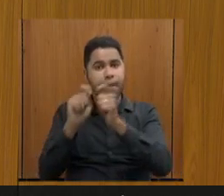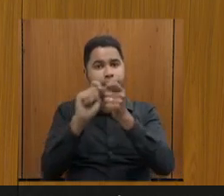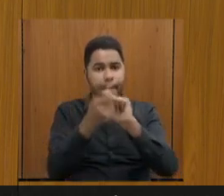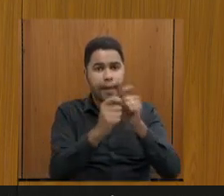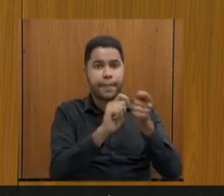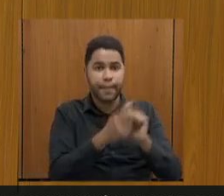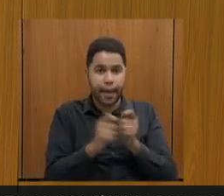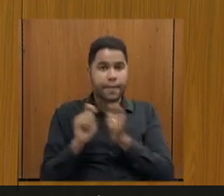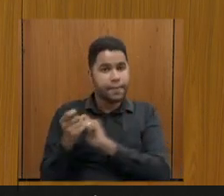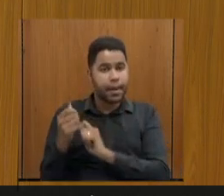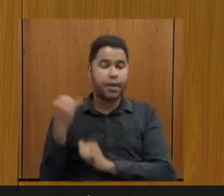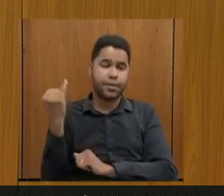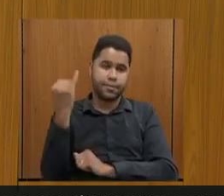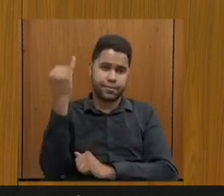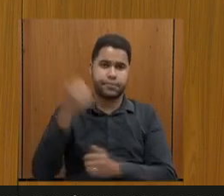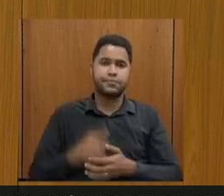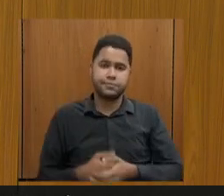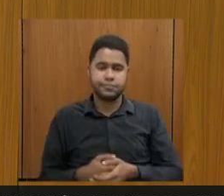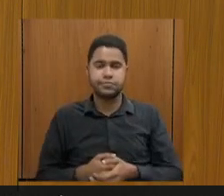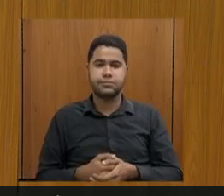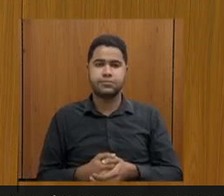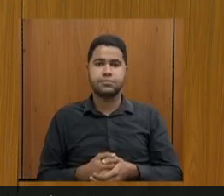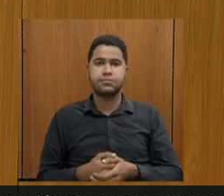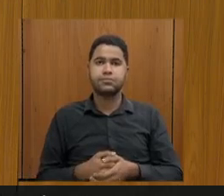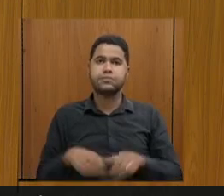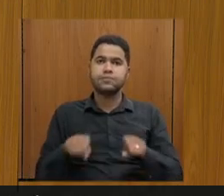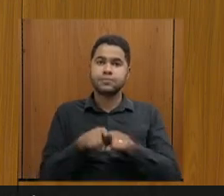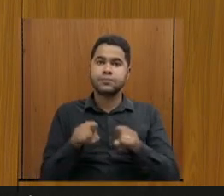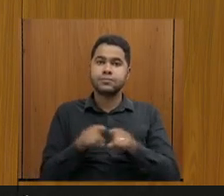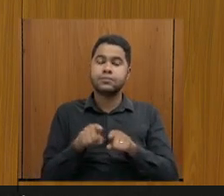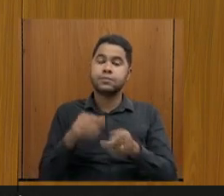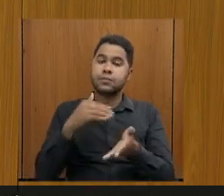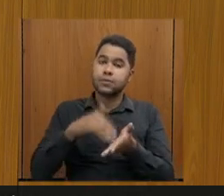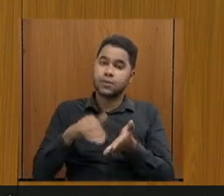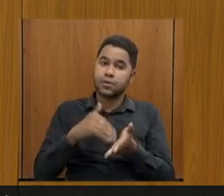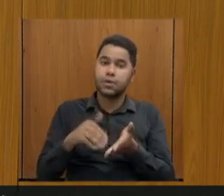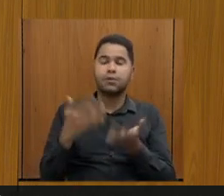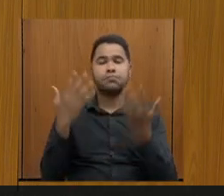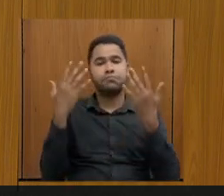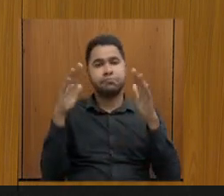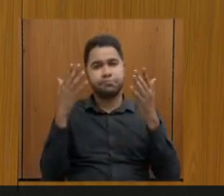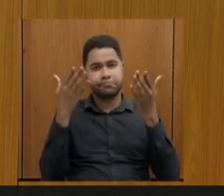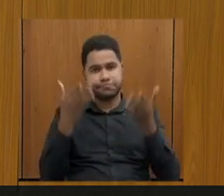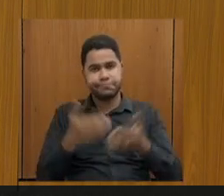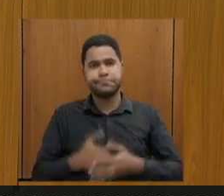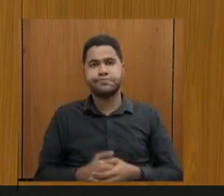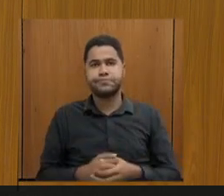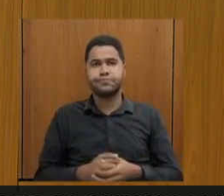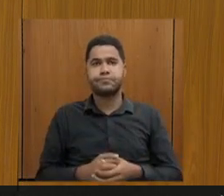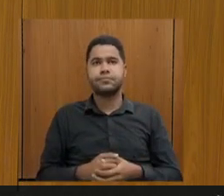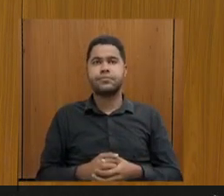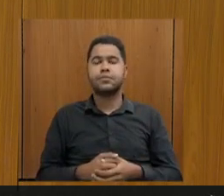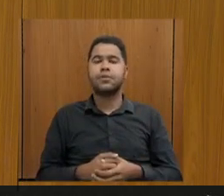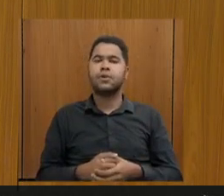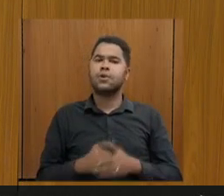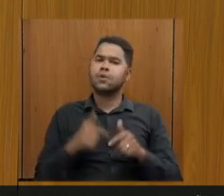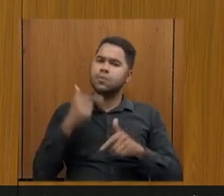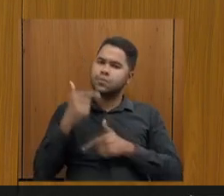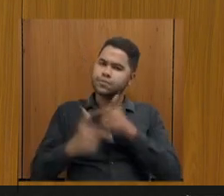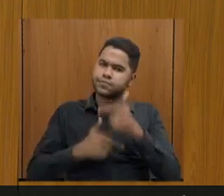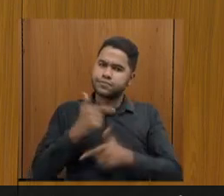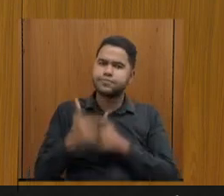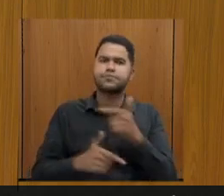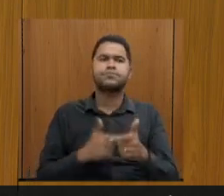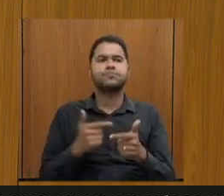e eu acho que era importante aí eu deixo aqui também ao secretário Meus parabéns pela sua atuação